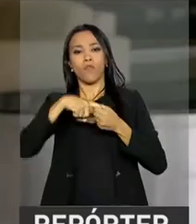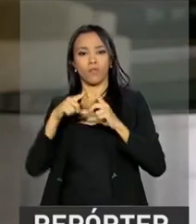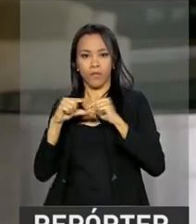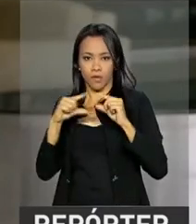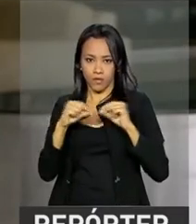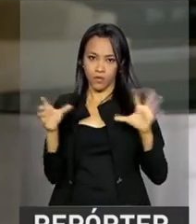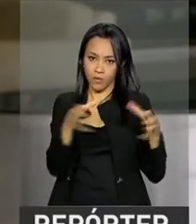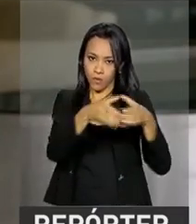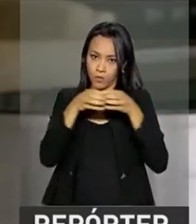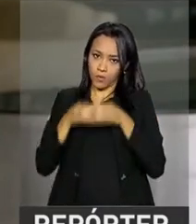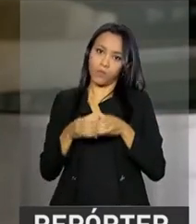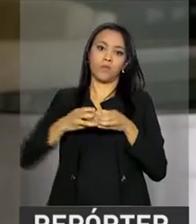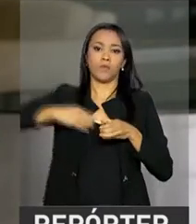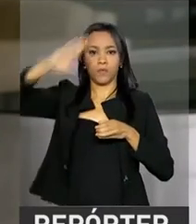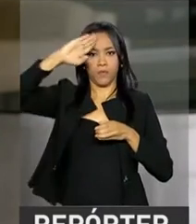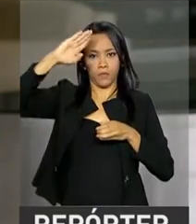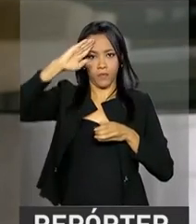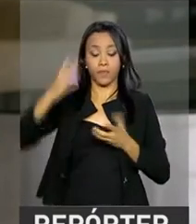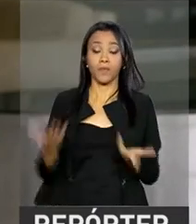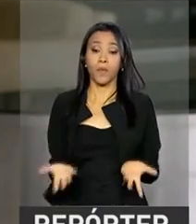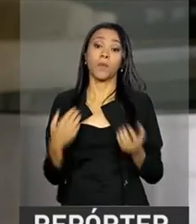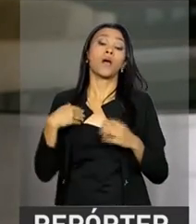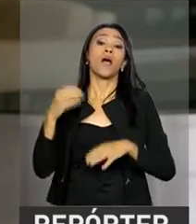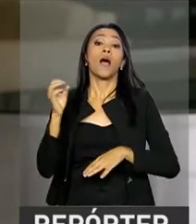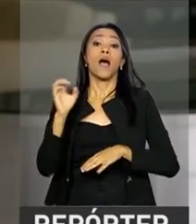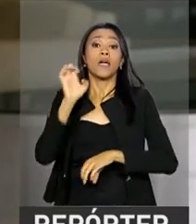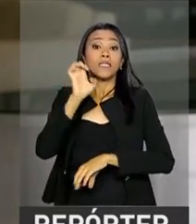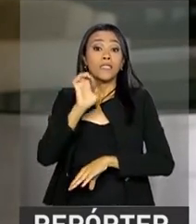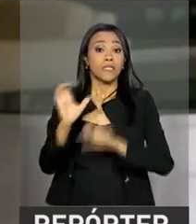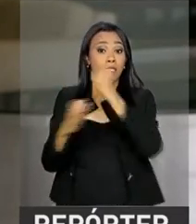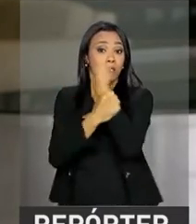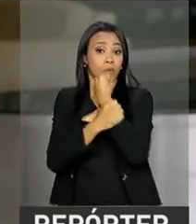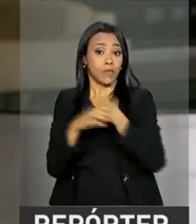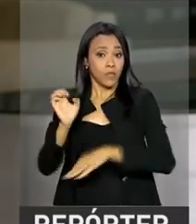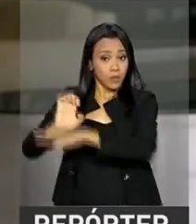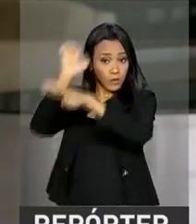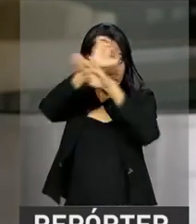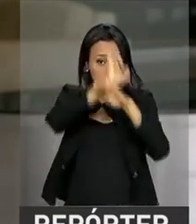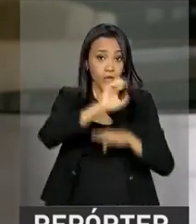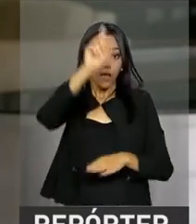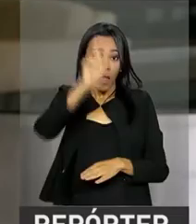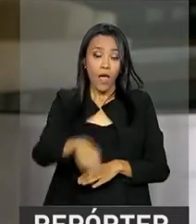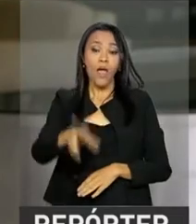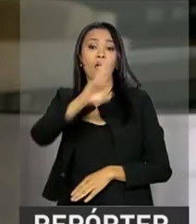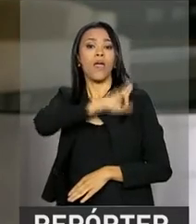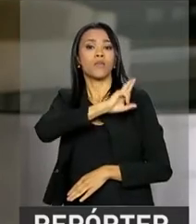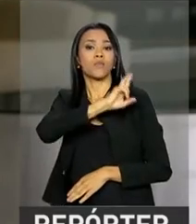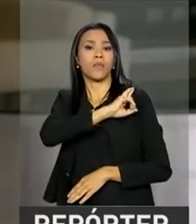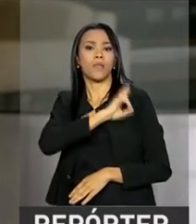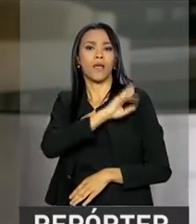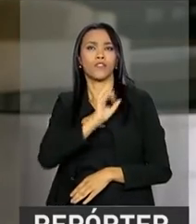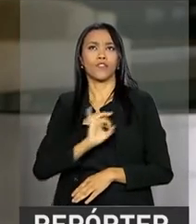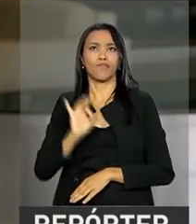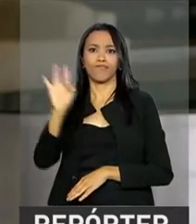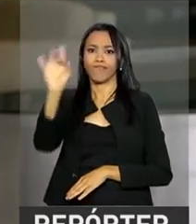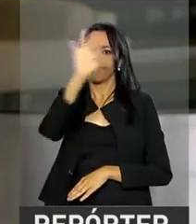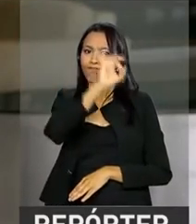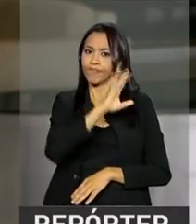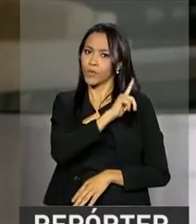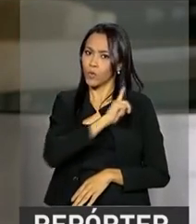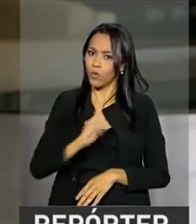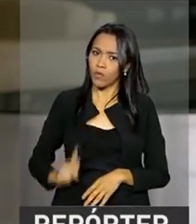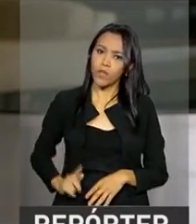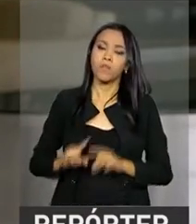que a segurança nos estados é por conta dos governos locais mas que o governo federal sempre